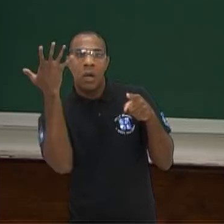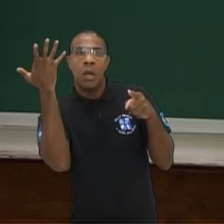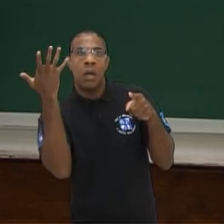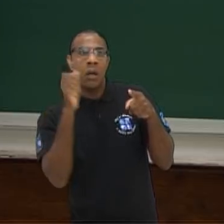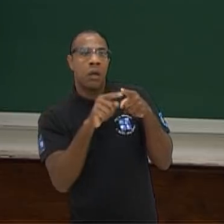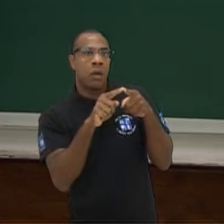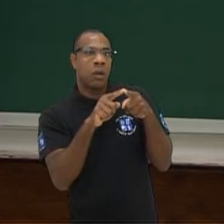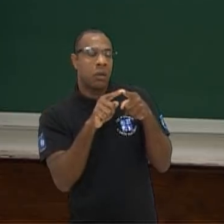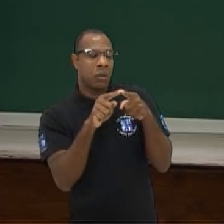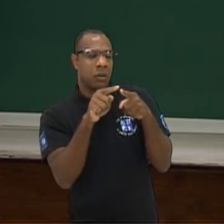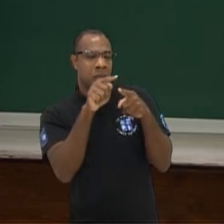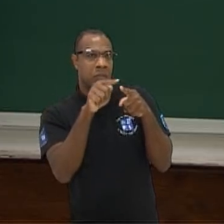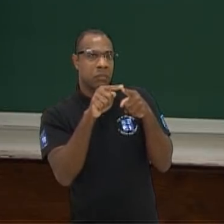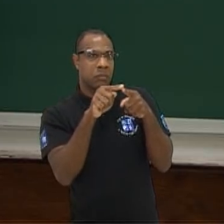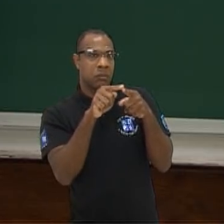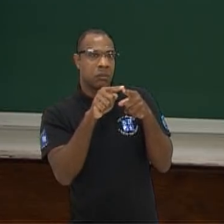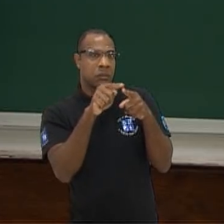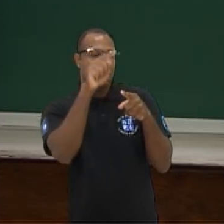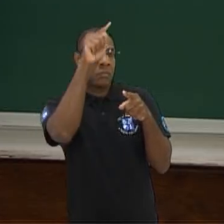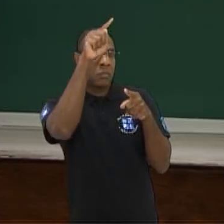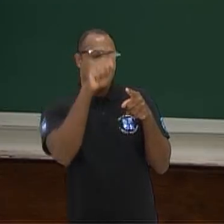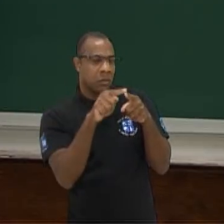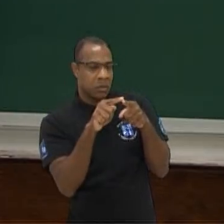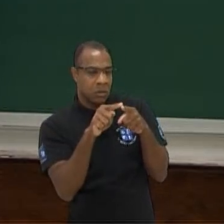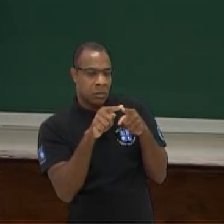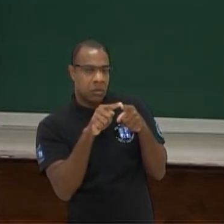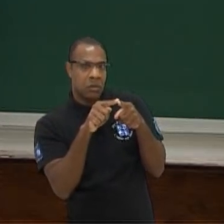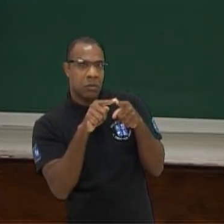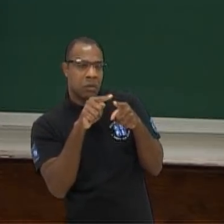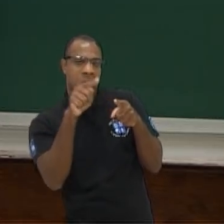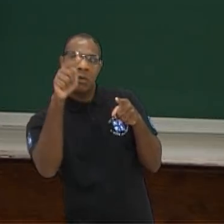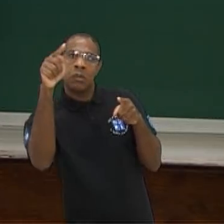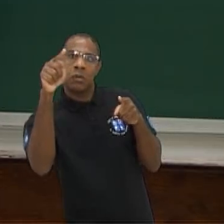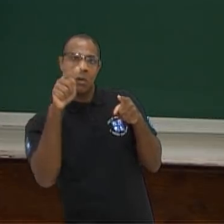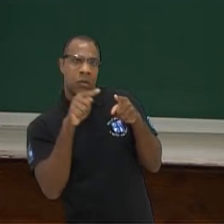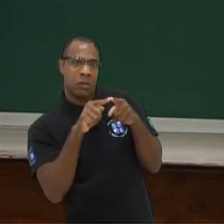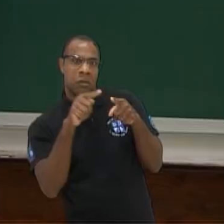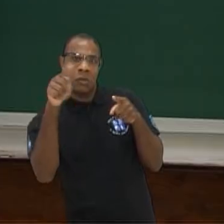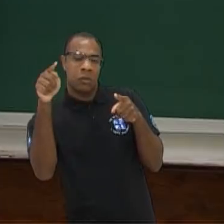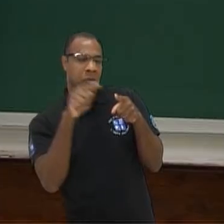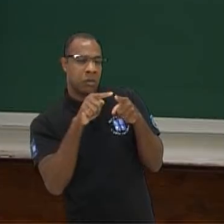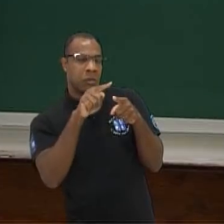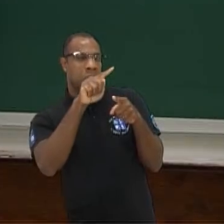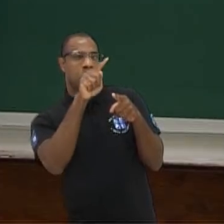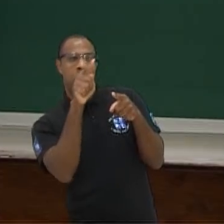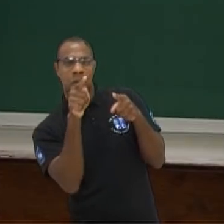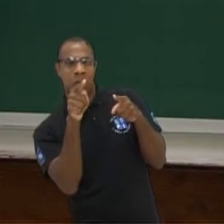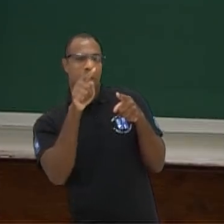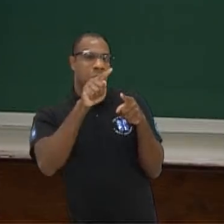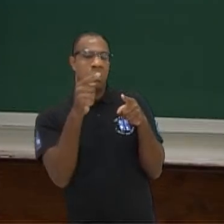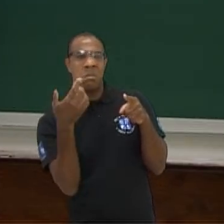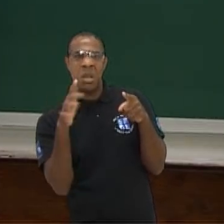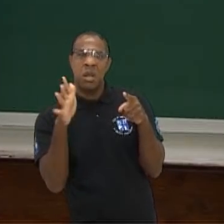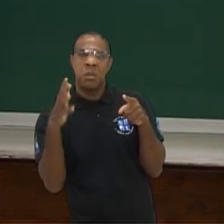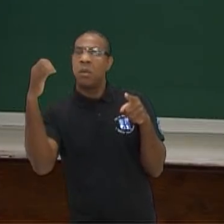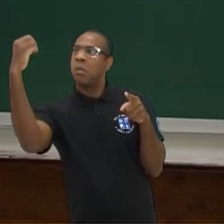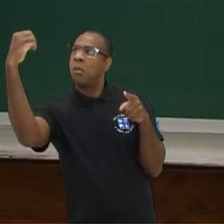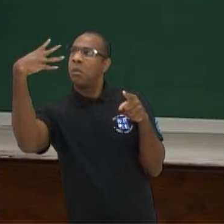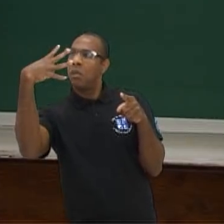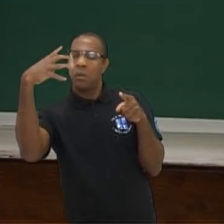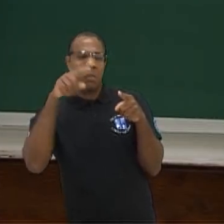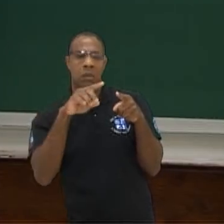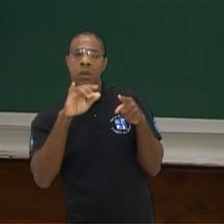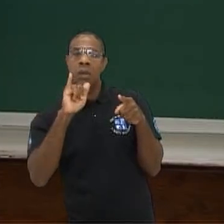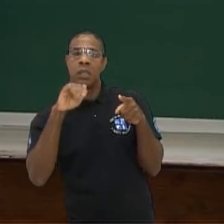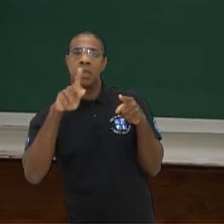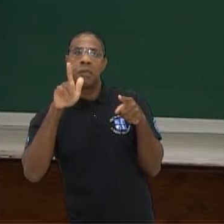certo ângulo de abertura. Conforme você tem esse ângulo de abertura, você vai ter mais ou menos reflexos ou imagens que